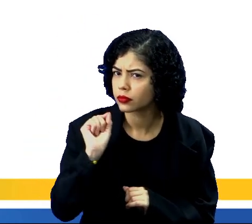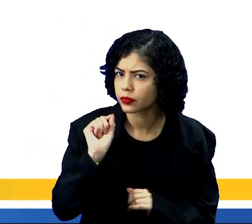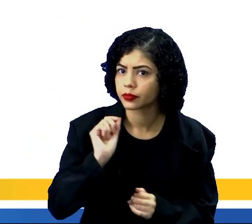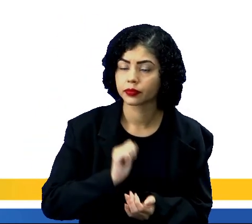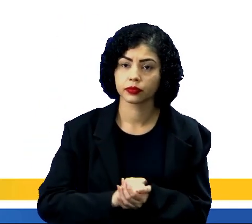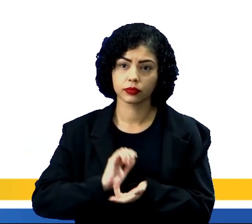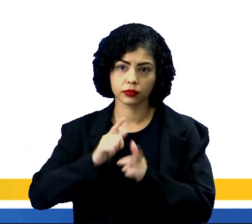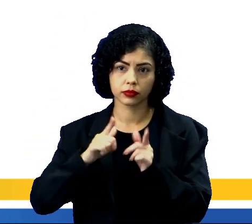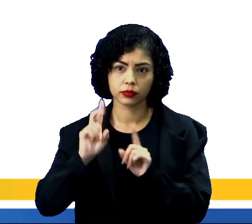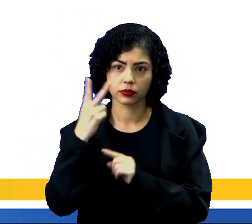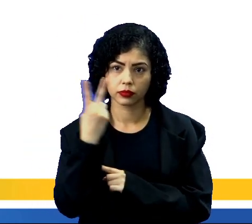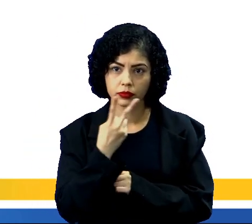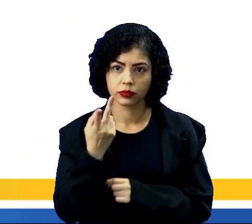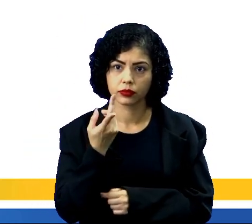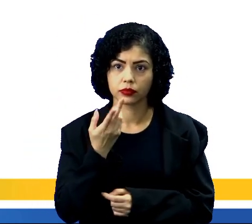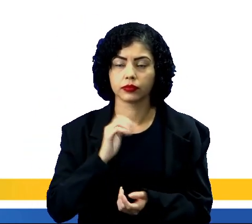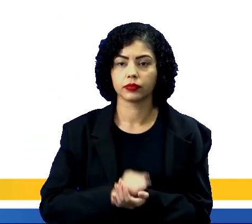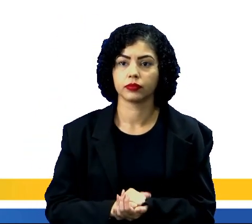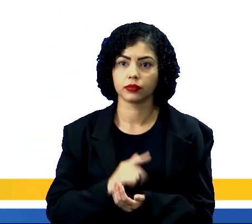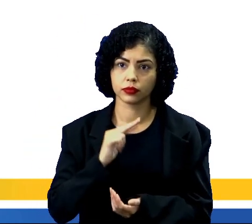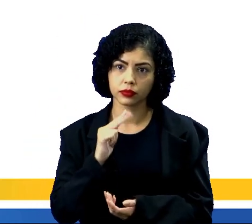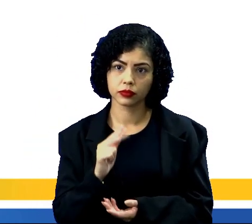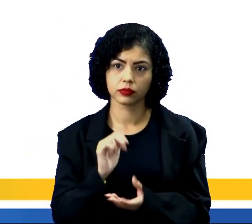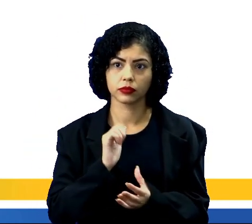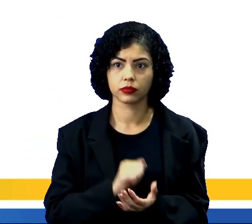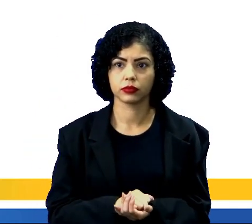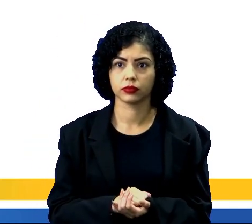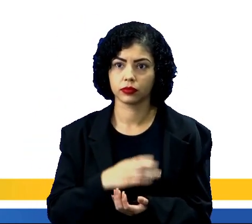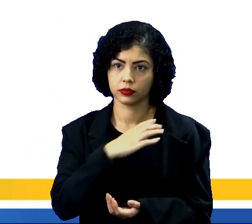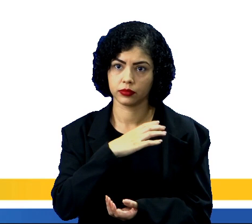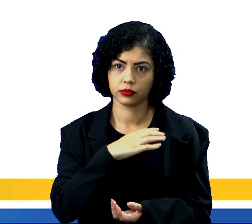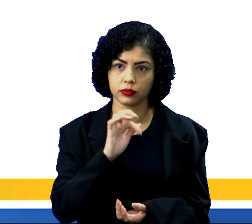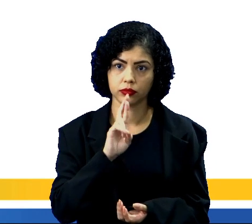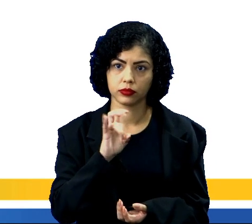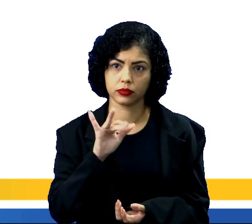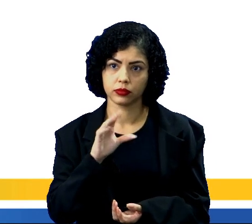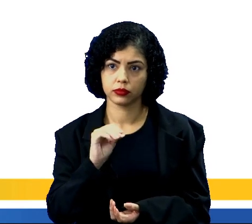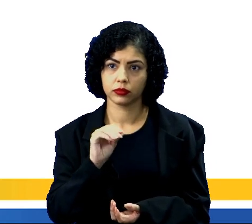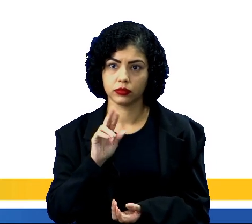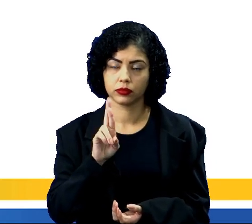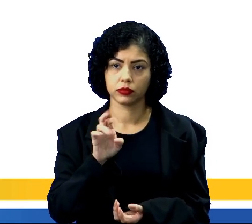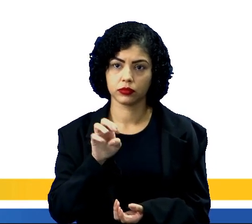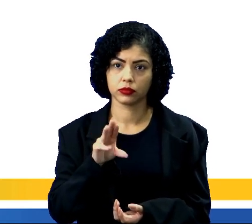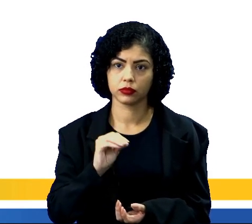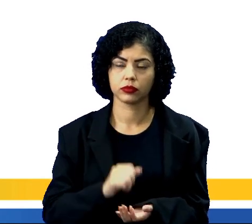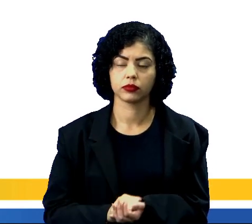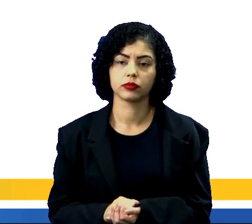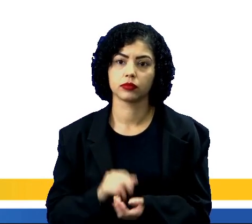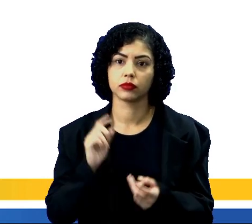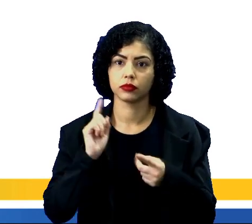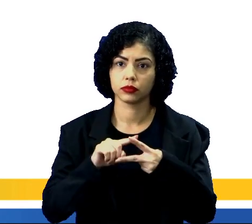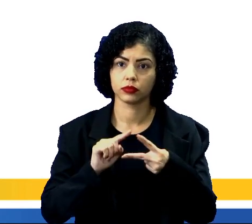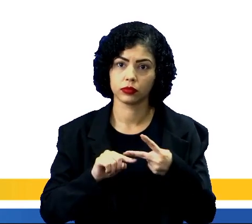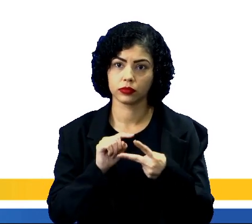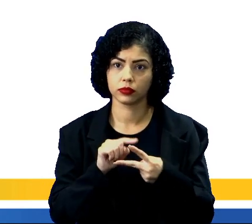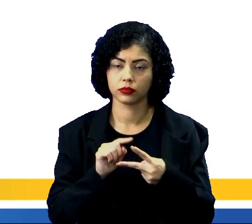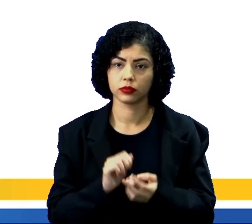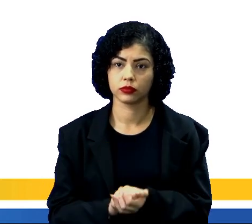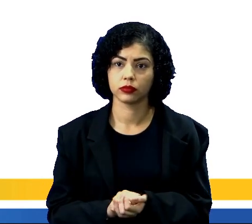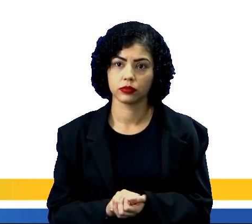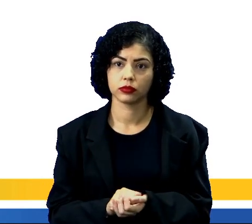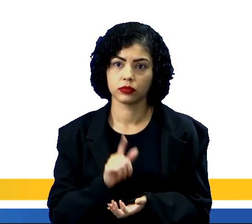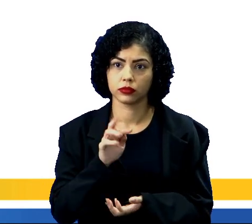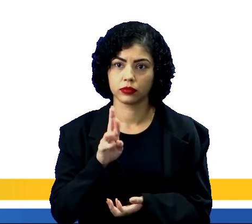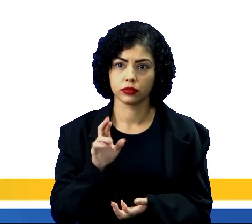que 2 irmãos gêmeos fundaram a cidade de Roma, Rômulo e Remo. B,